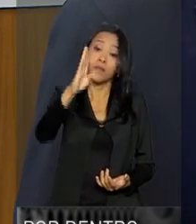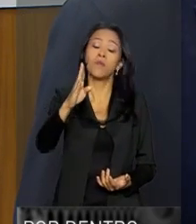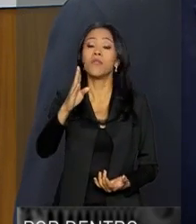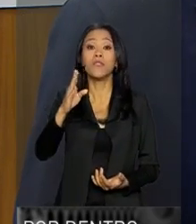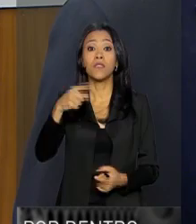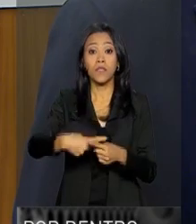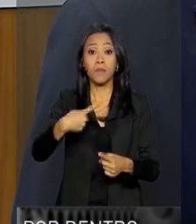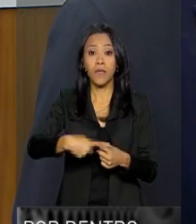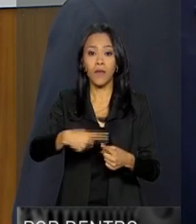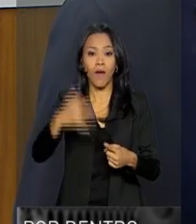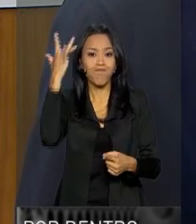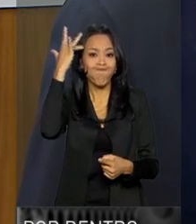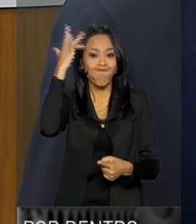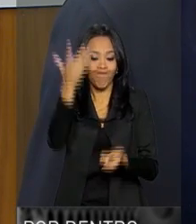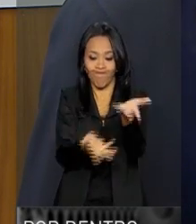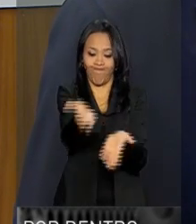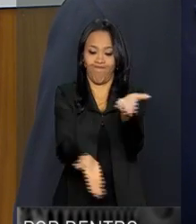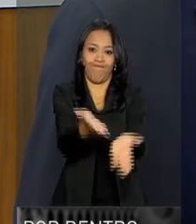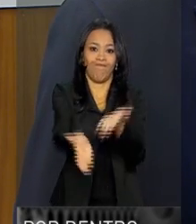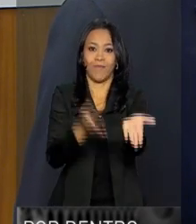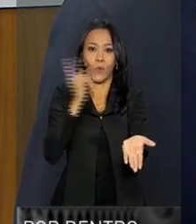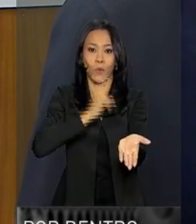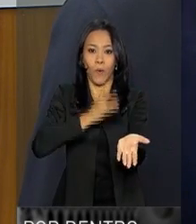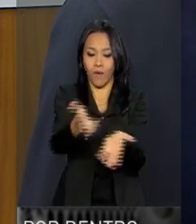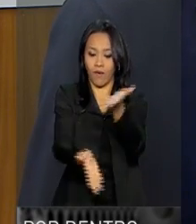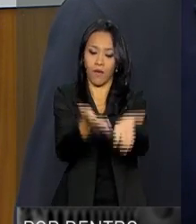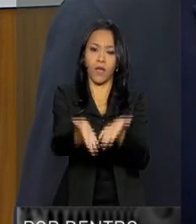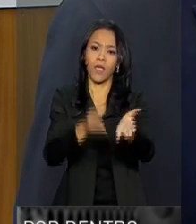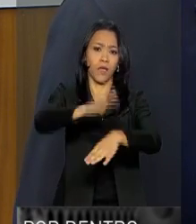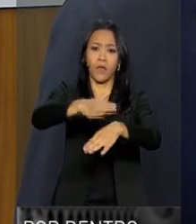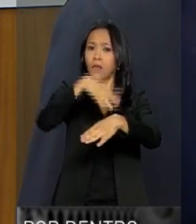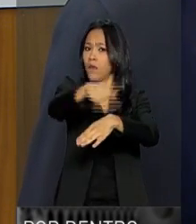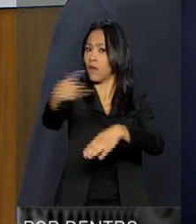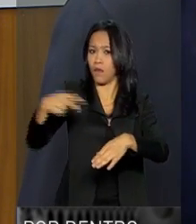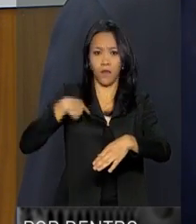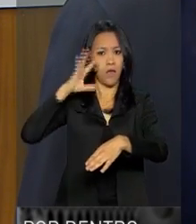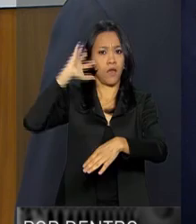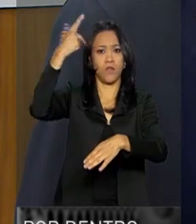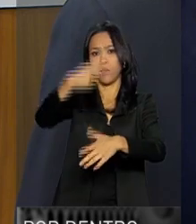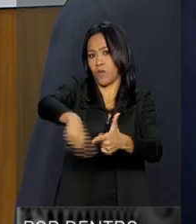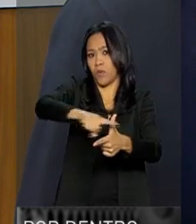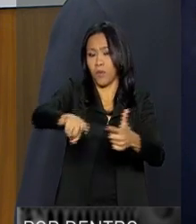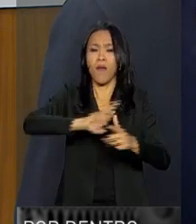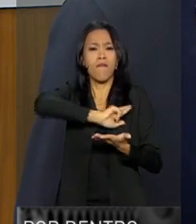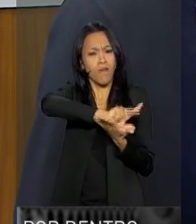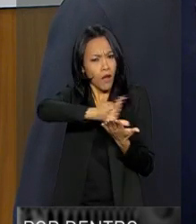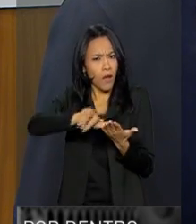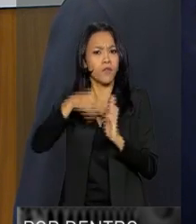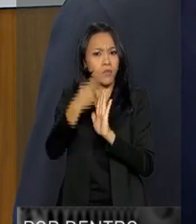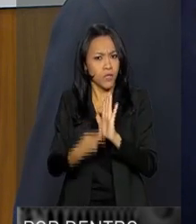qualidade do serviço que é permitir que a população possa resolver os problemas vários projetos estão sendo desenvolvidos nessa